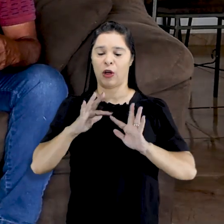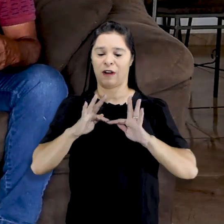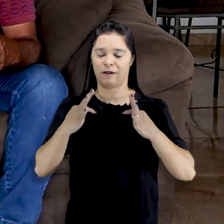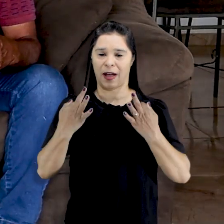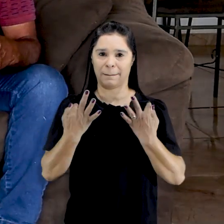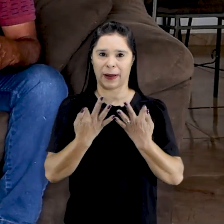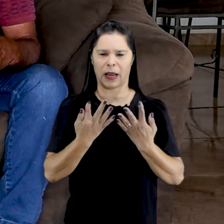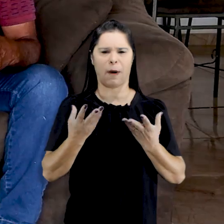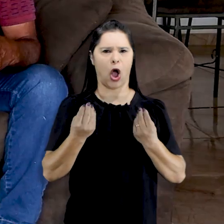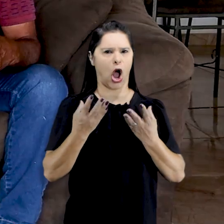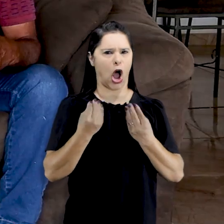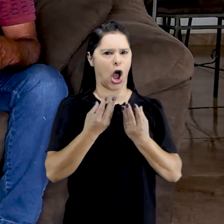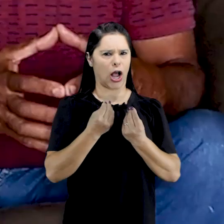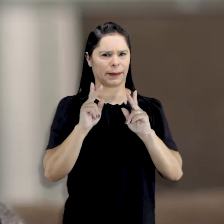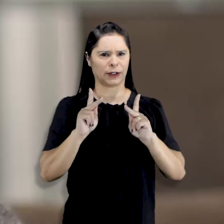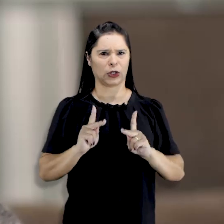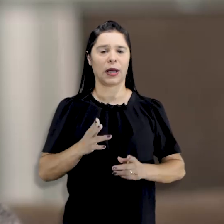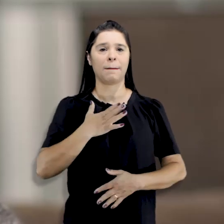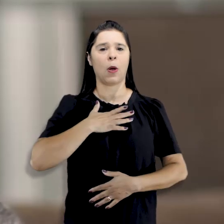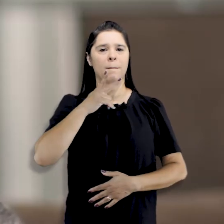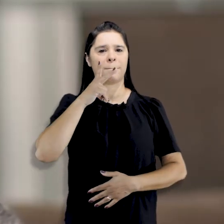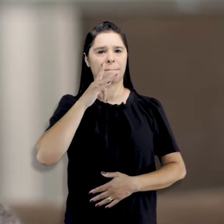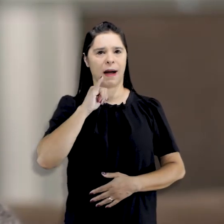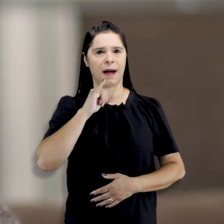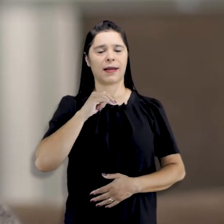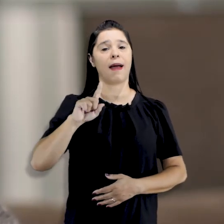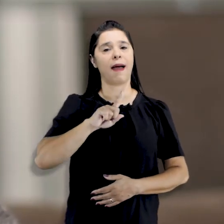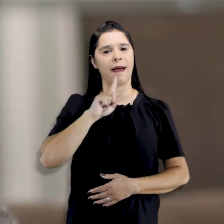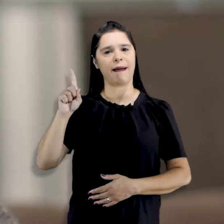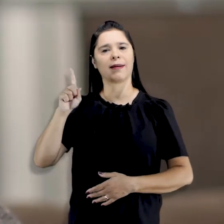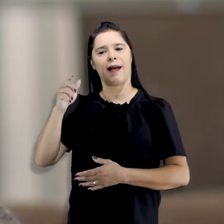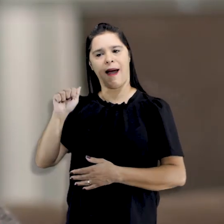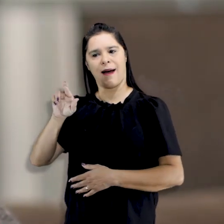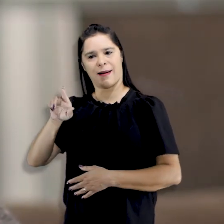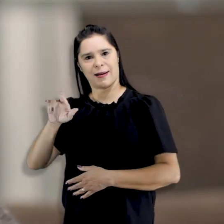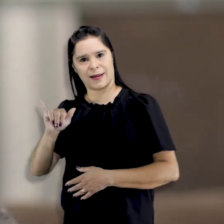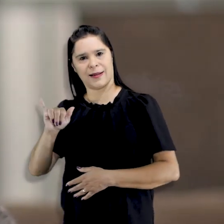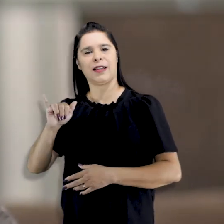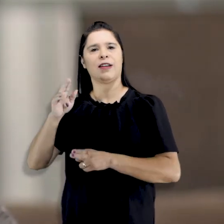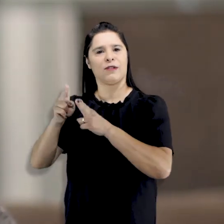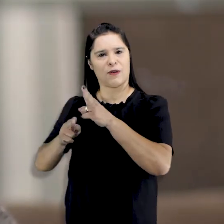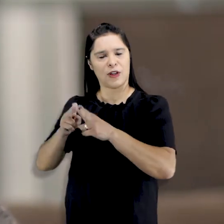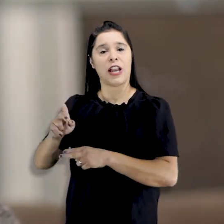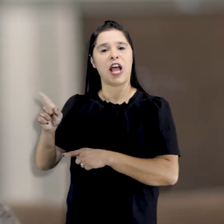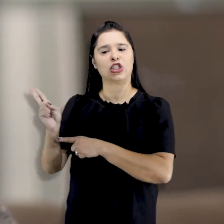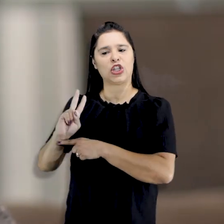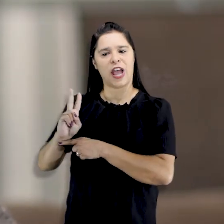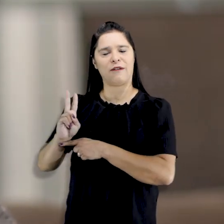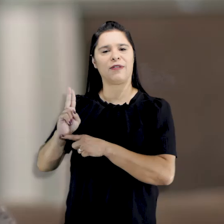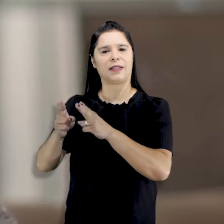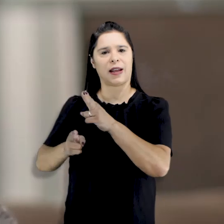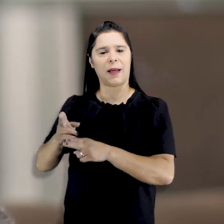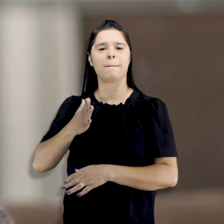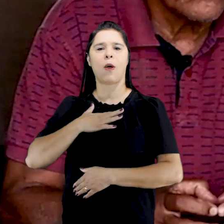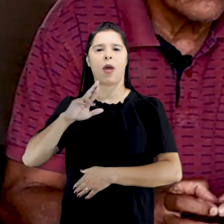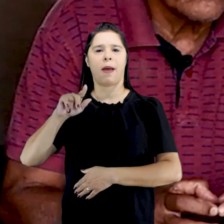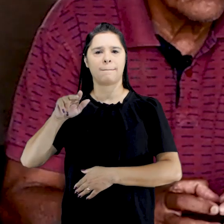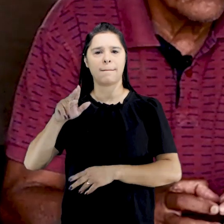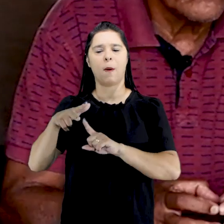família numerosa. Meu pai é de Araguari, ferroviário, era chefe de trem. Meu irmão